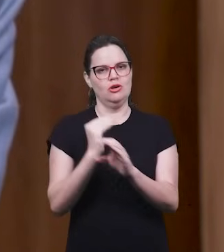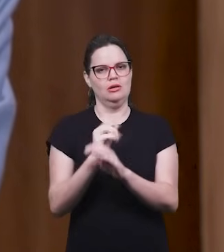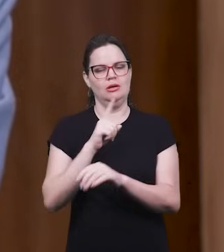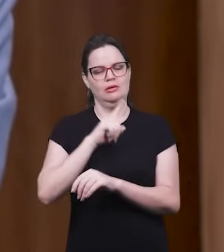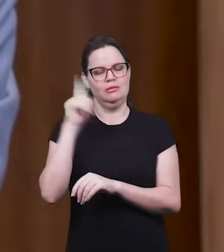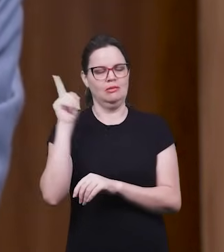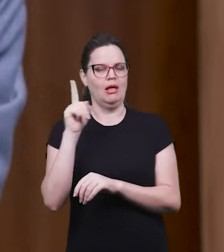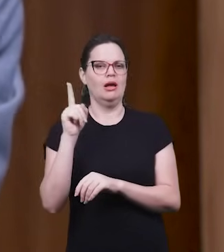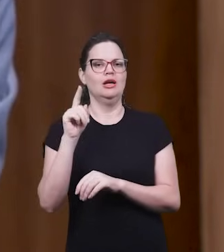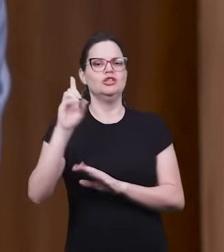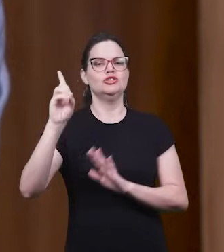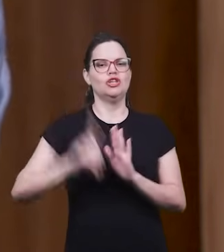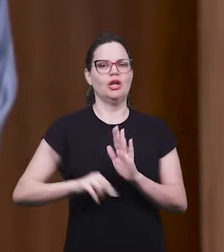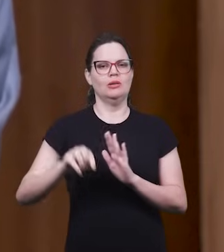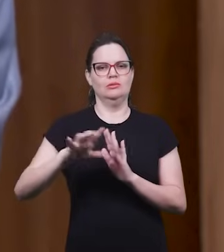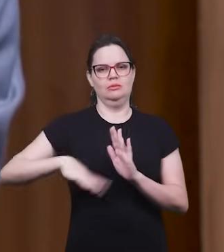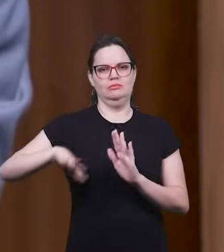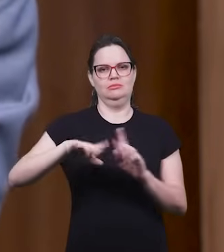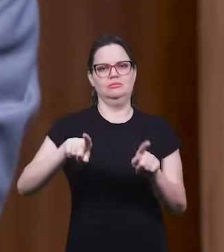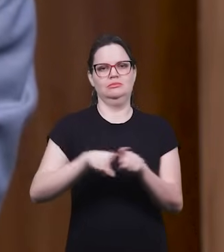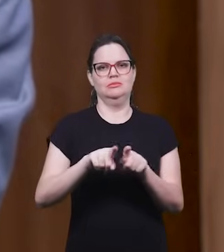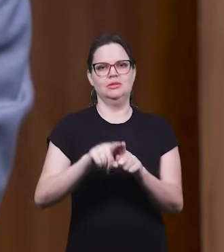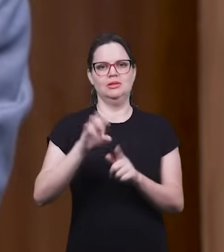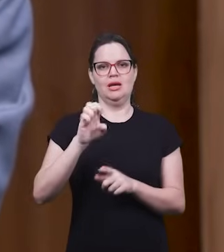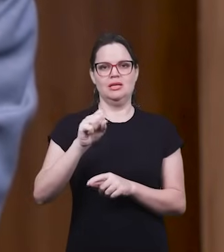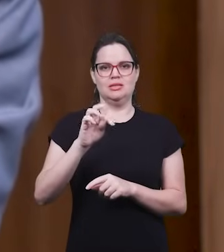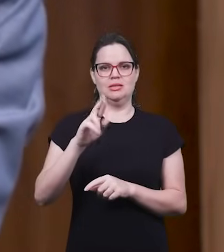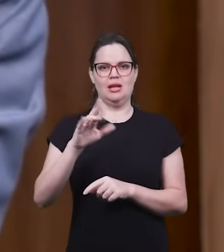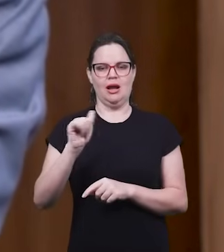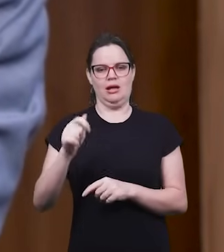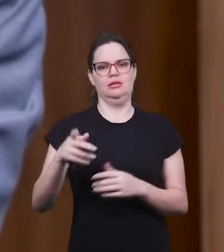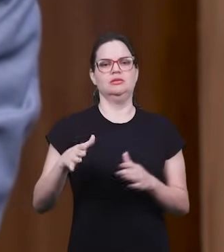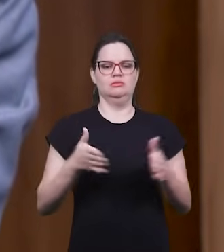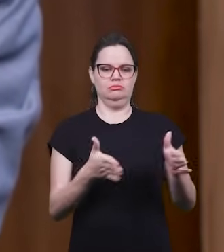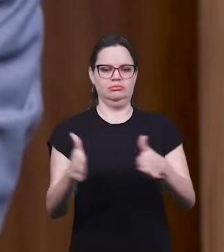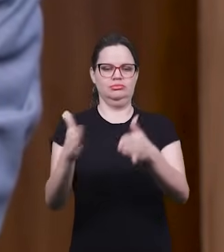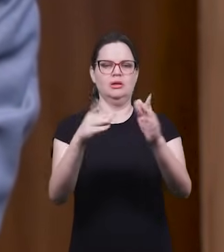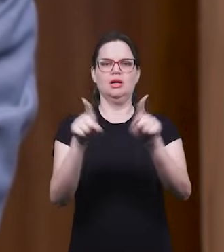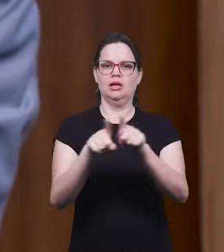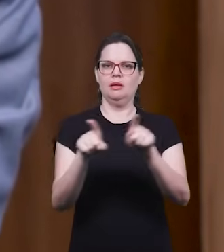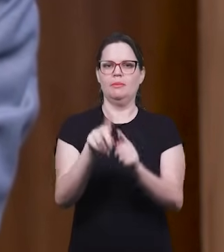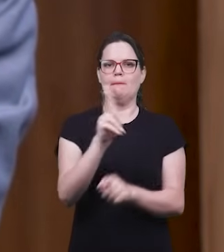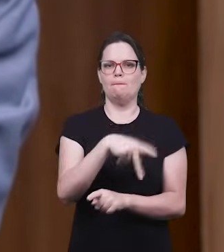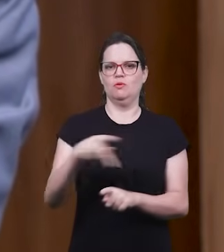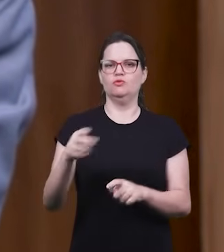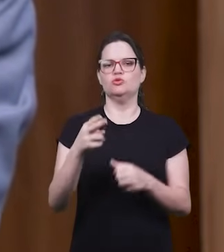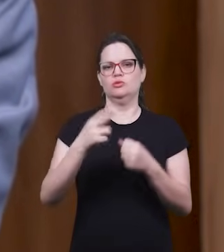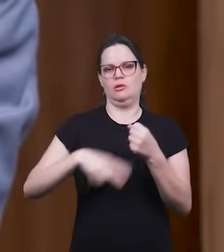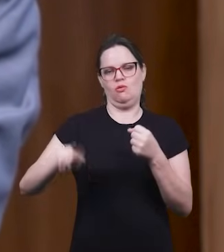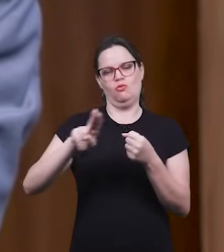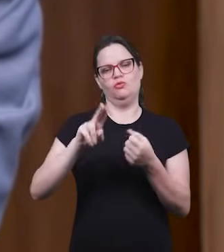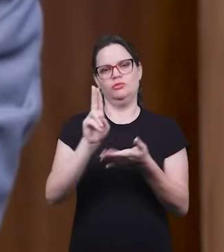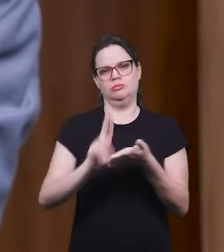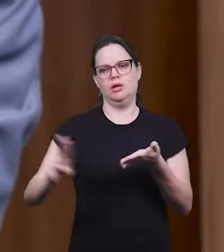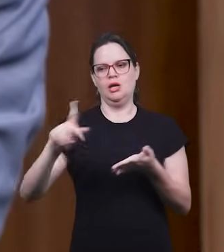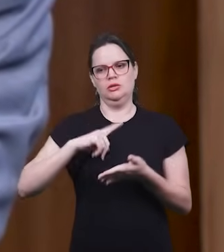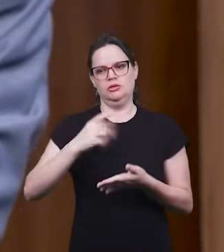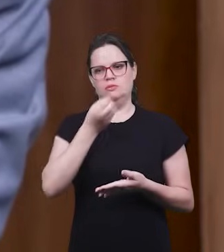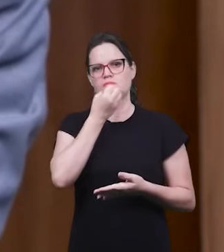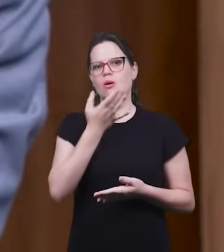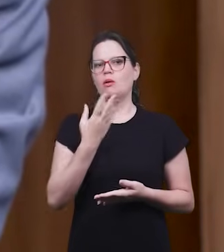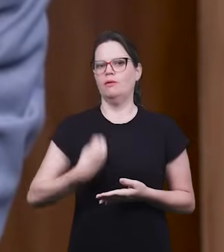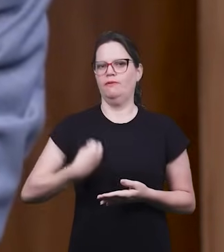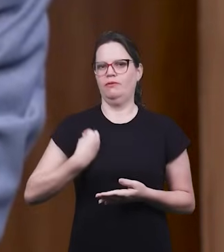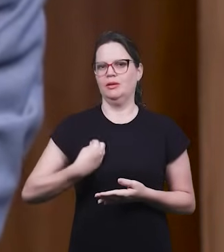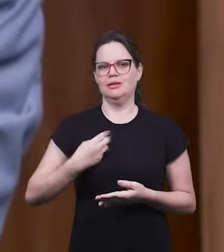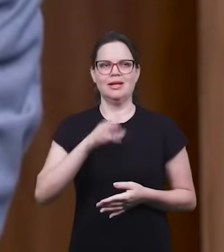do estado de Rodazes, aqui, Estradas, também professor da universidade e tal, e tinha uma vida muito boa. Então o